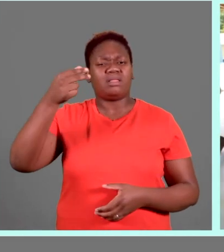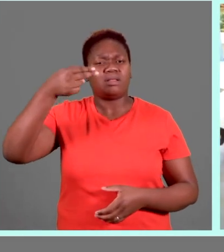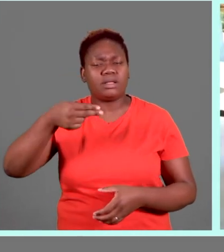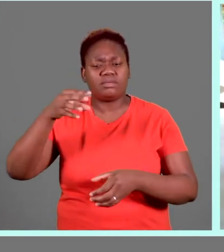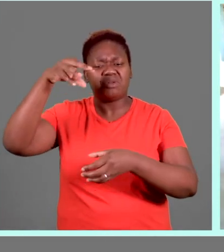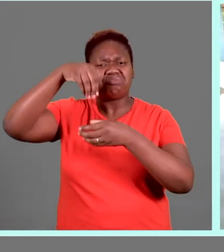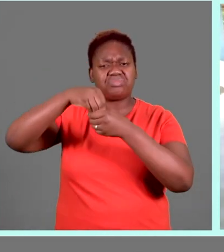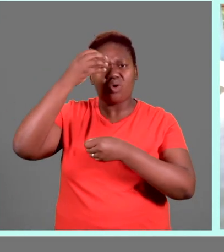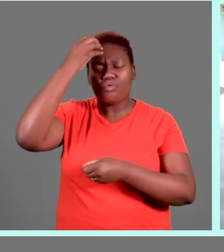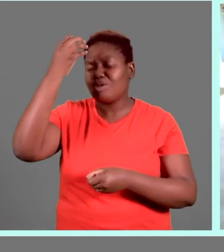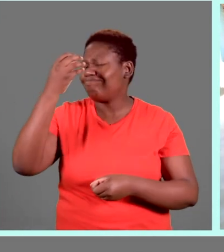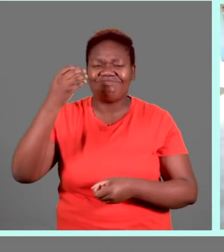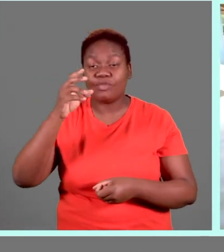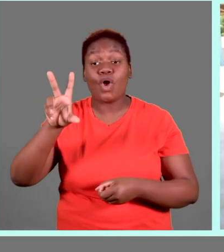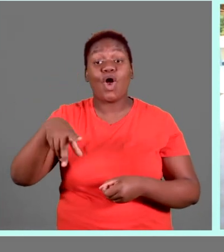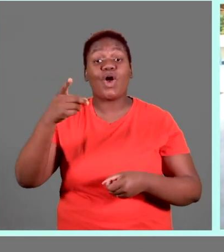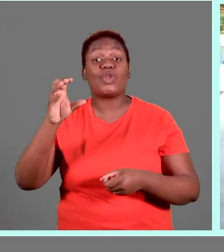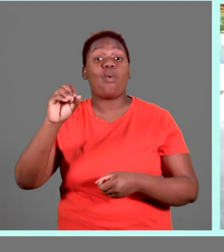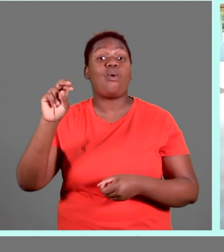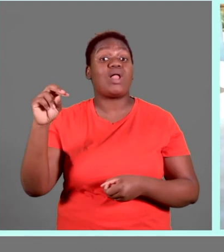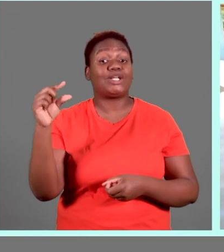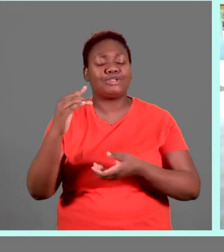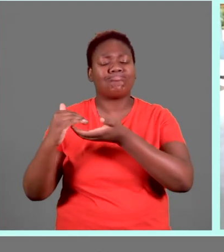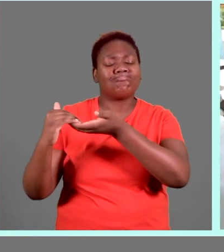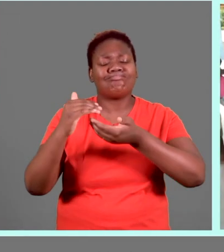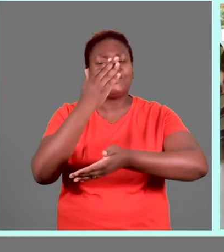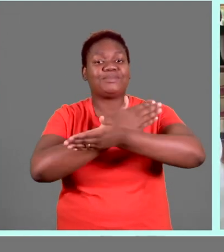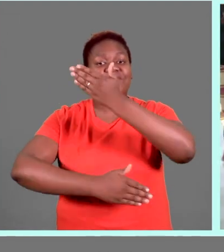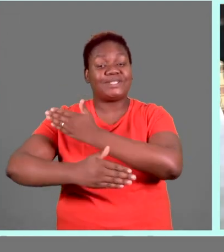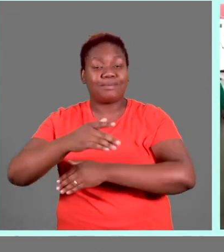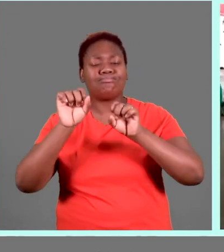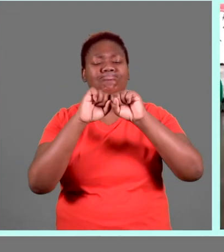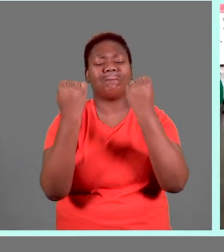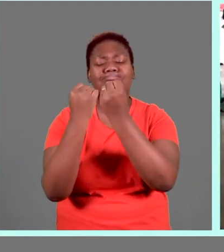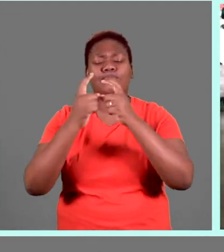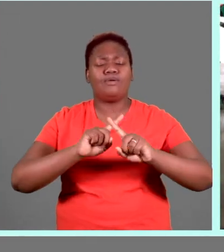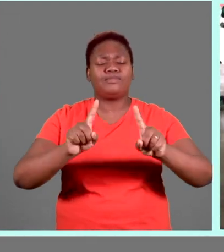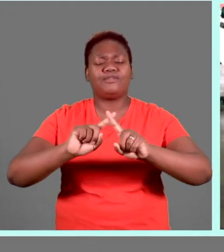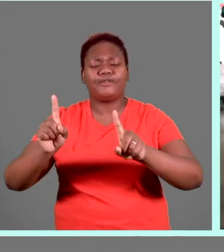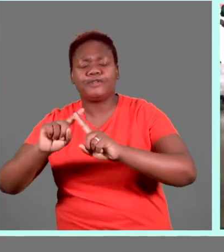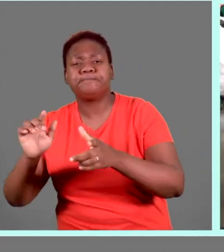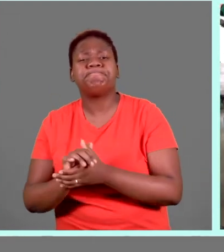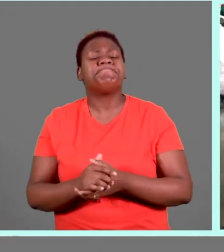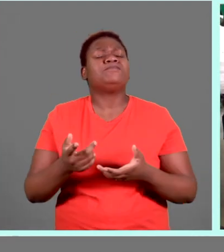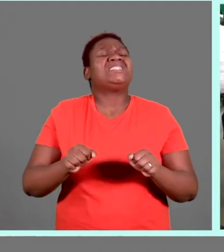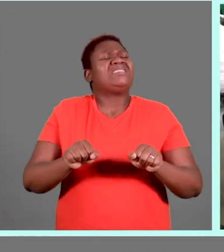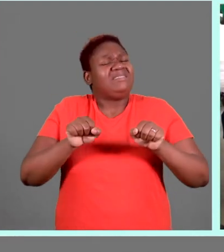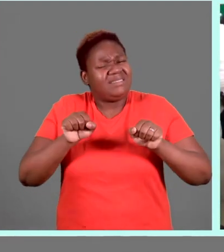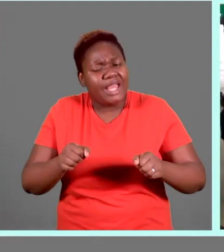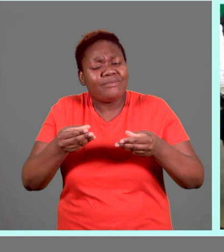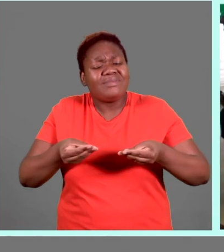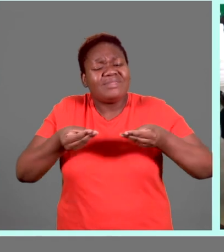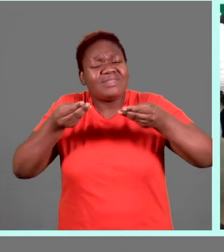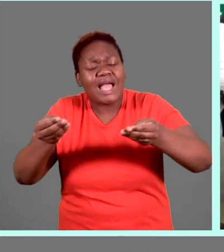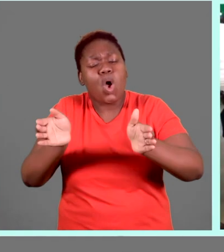Organização Não-Governamental PATH, ajudou a mudar a sua mentalidade em relação aos cuidados que deve dar aos seus